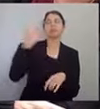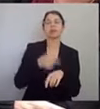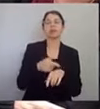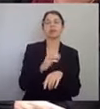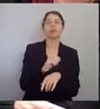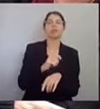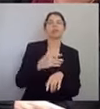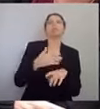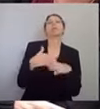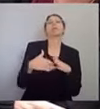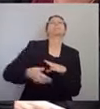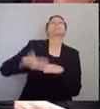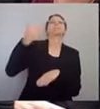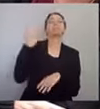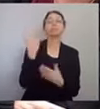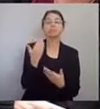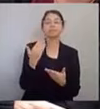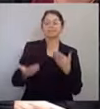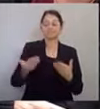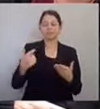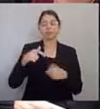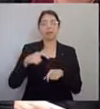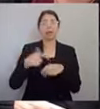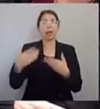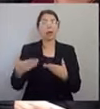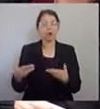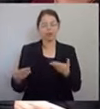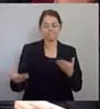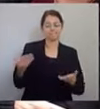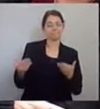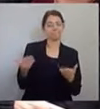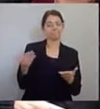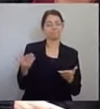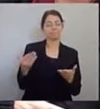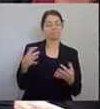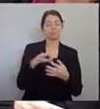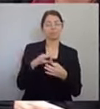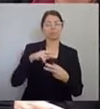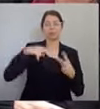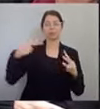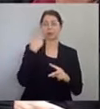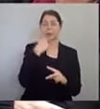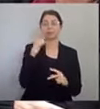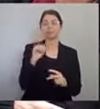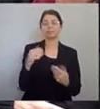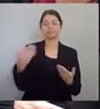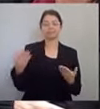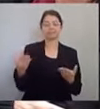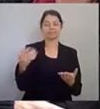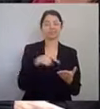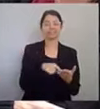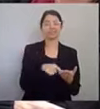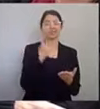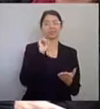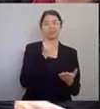que comparados com assuntos que de facto importam hoje em dia ao município de Oeiras, não vemos a relevância